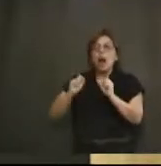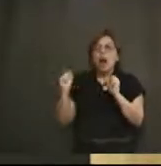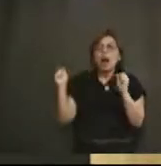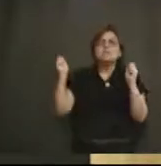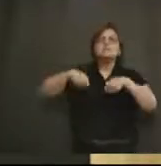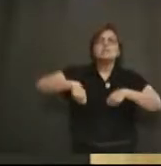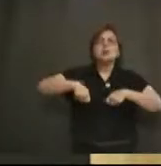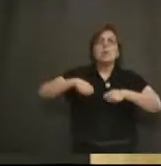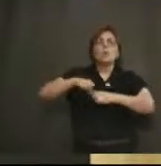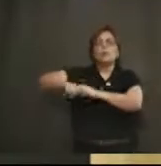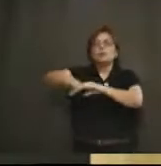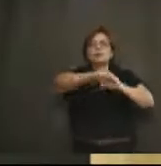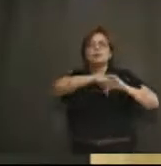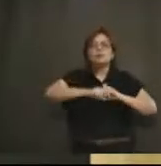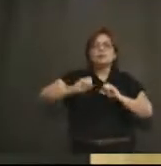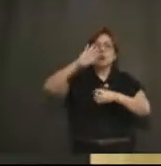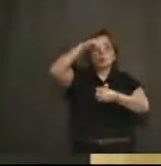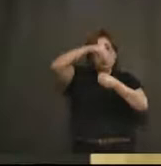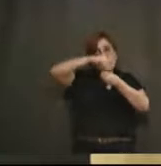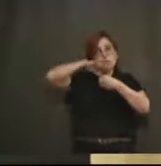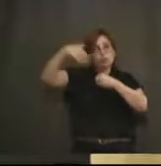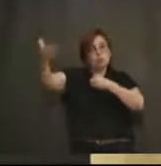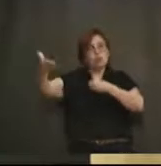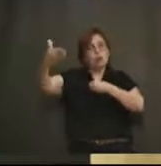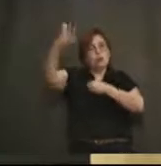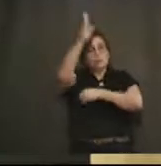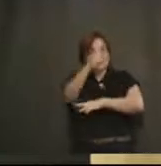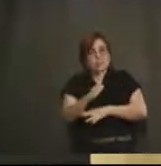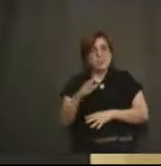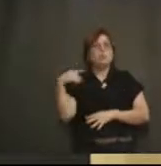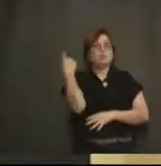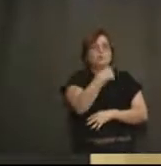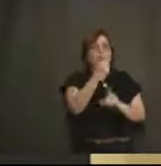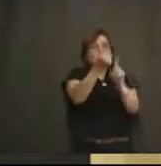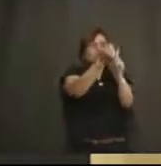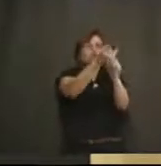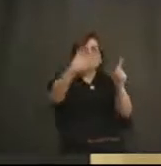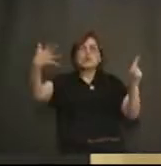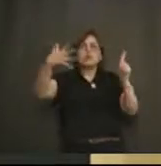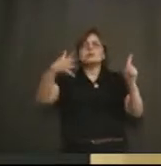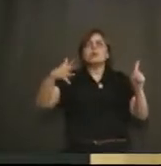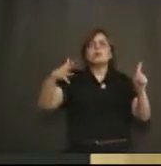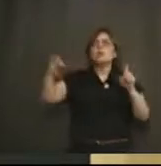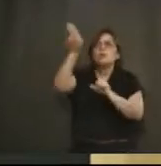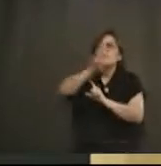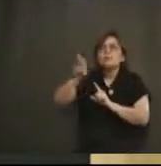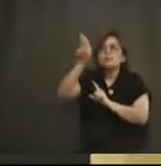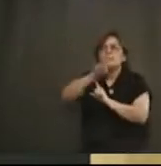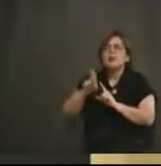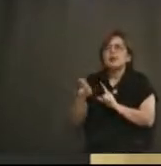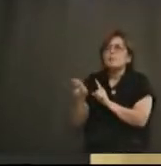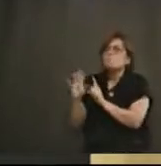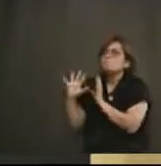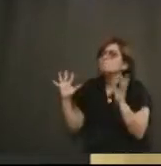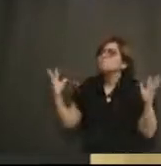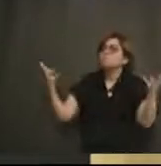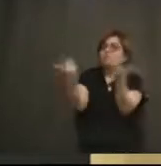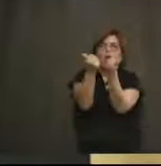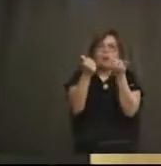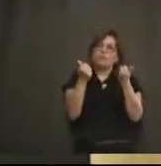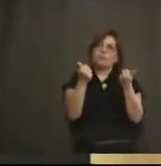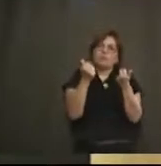do Brasil. Nós fazemos uma extensão universitária como não existe em lugar nenhum do mundo. Nós